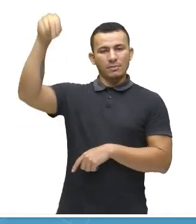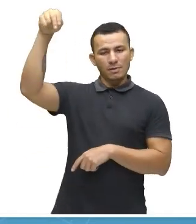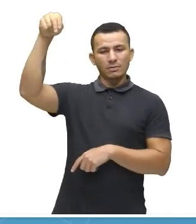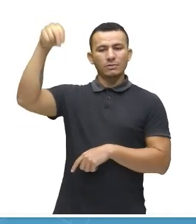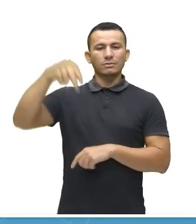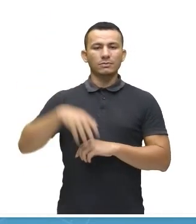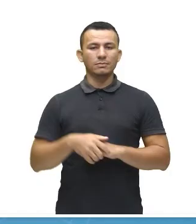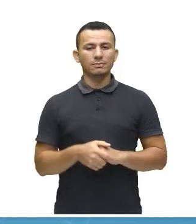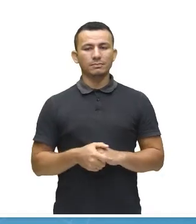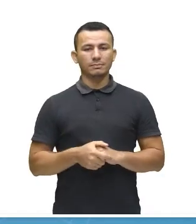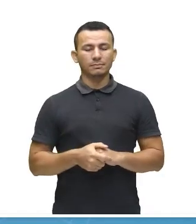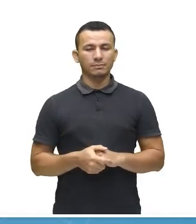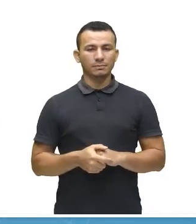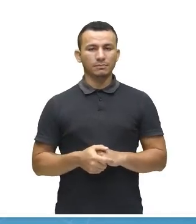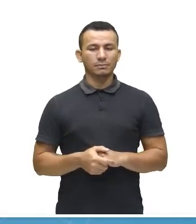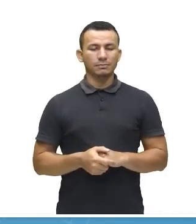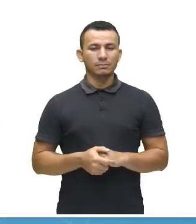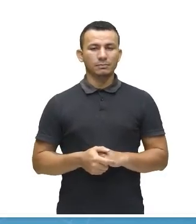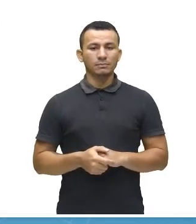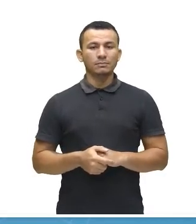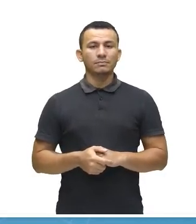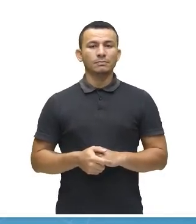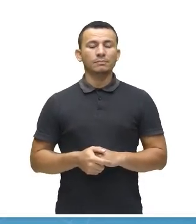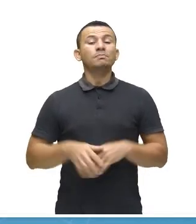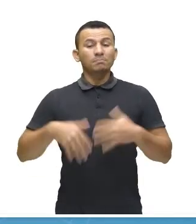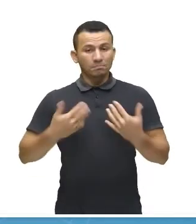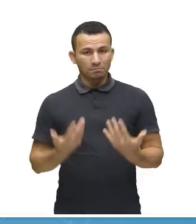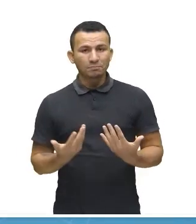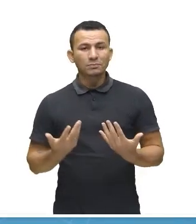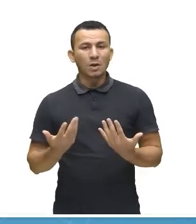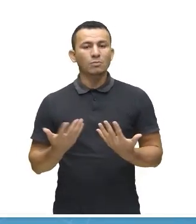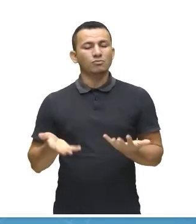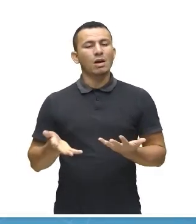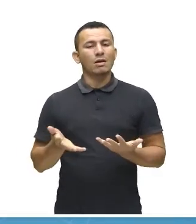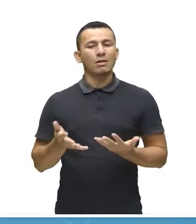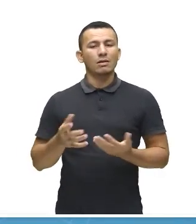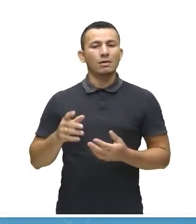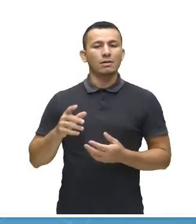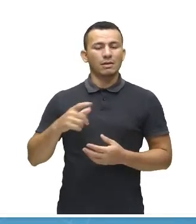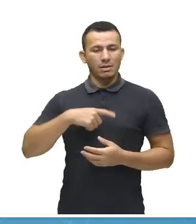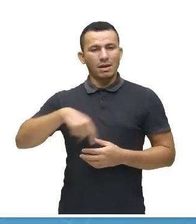norte. Feito isso, nós temos aí a resposta da